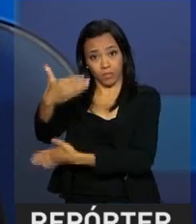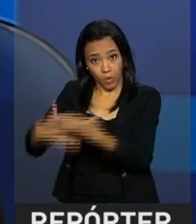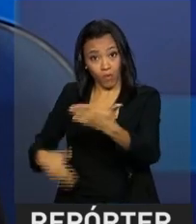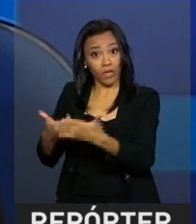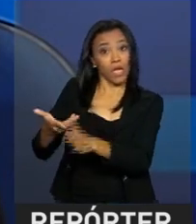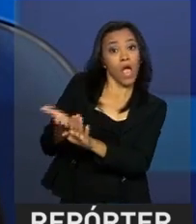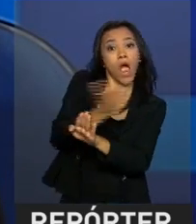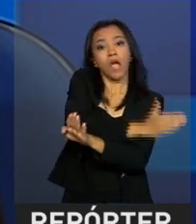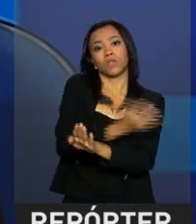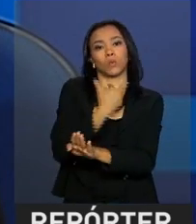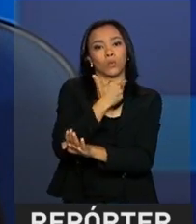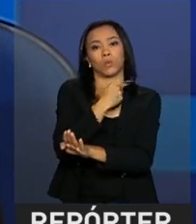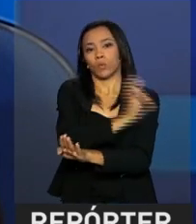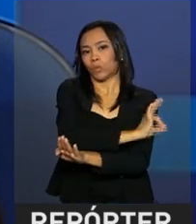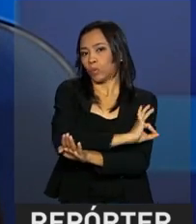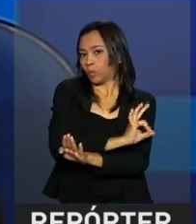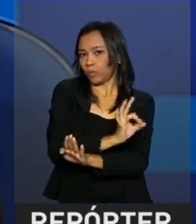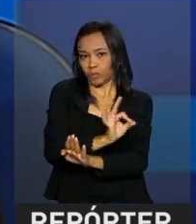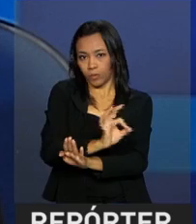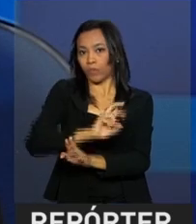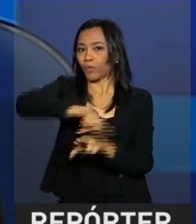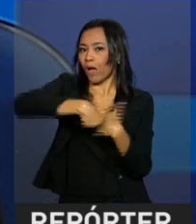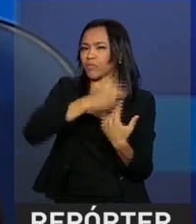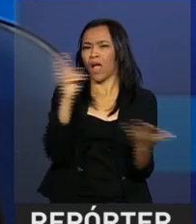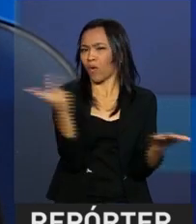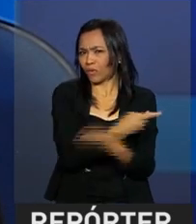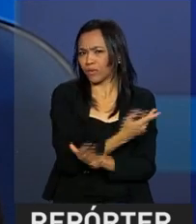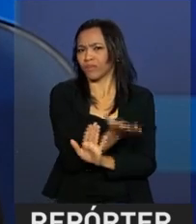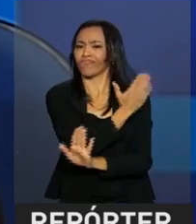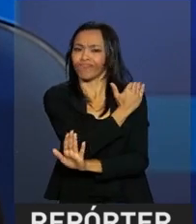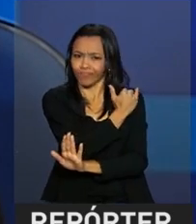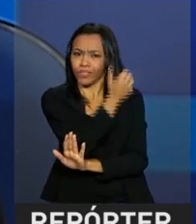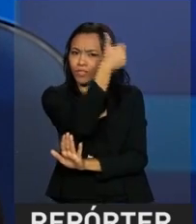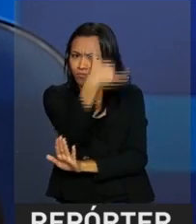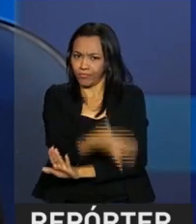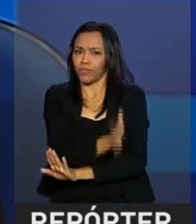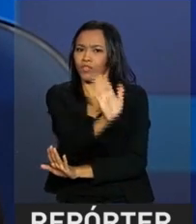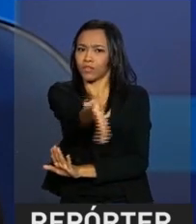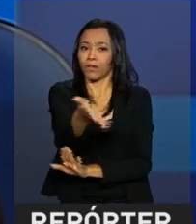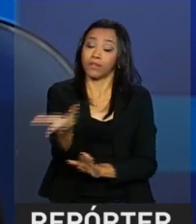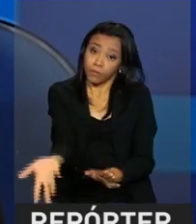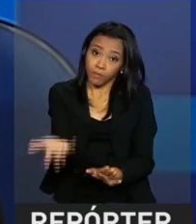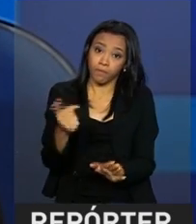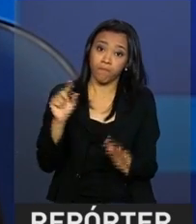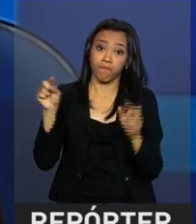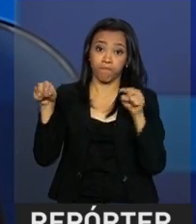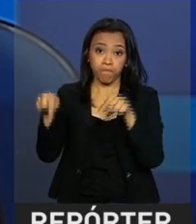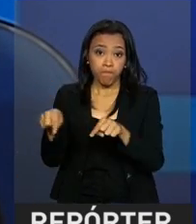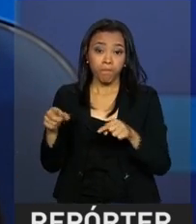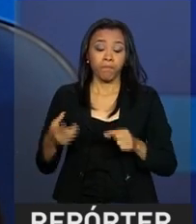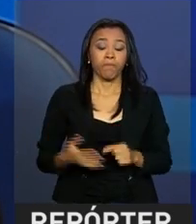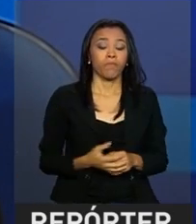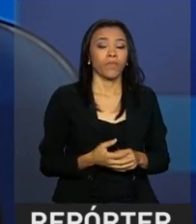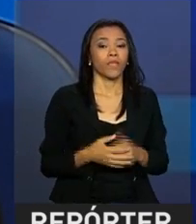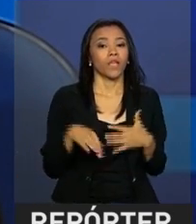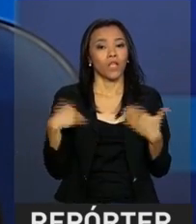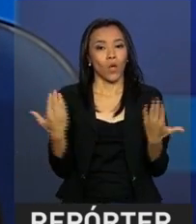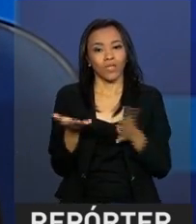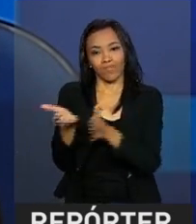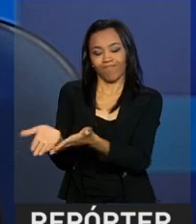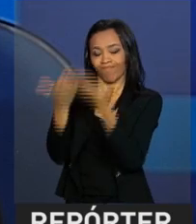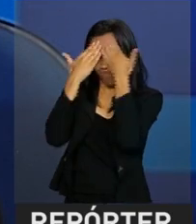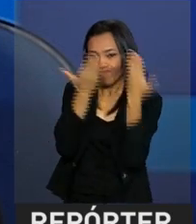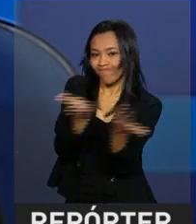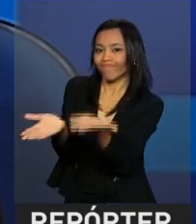de submeter o Enem, tendo em vista os fatos relatados. Então, a gente vira a